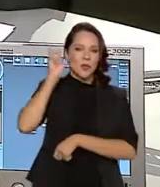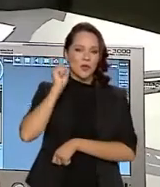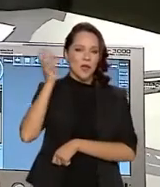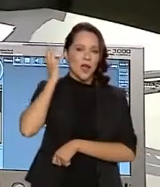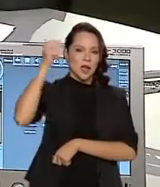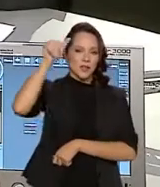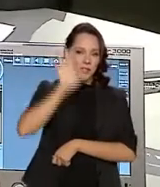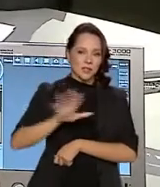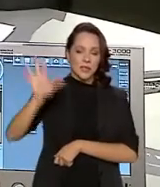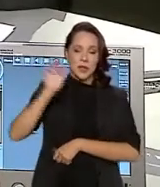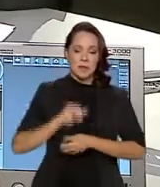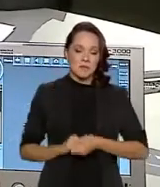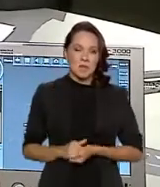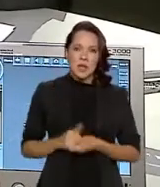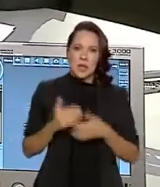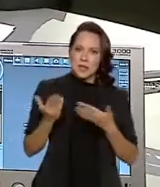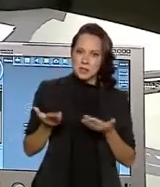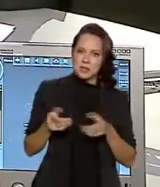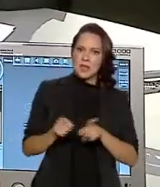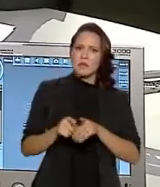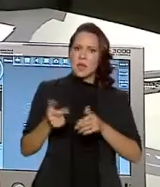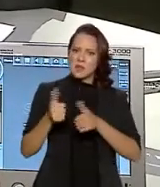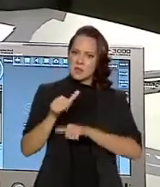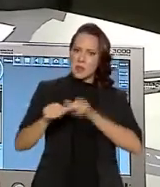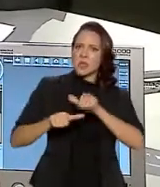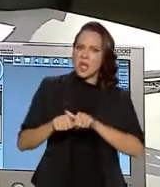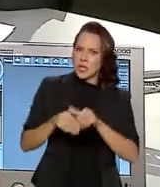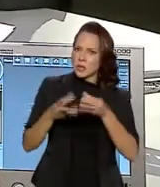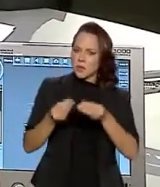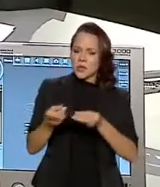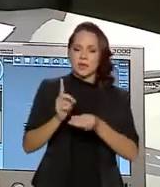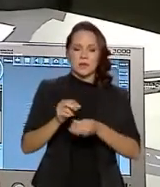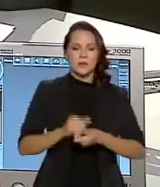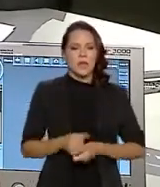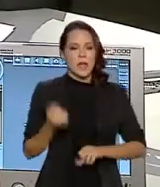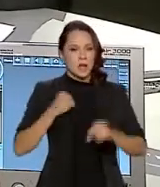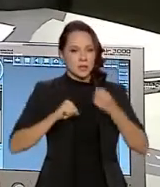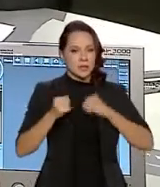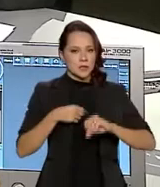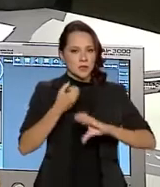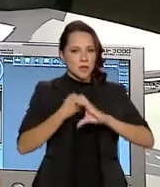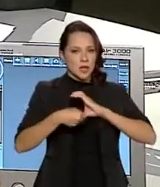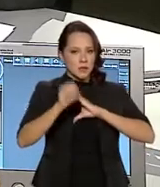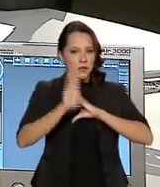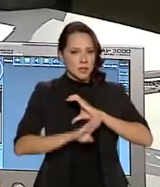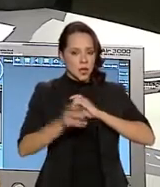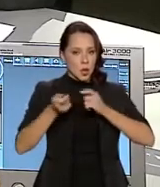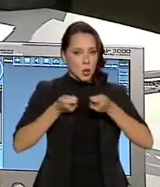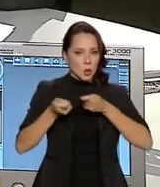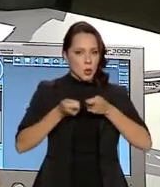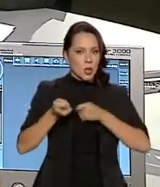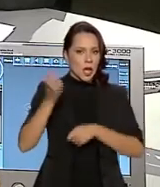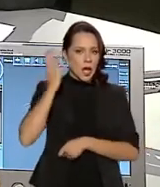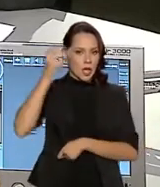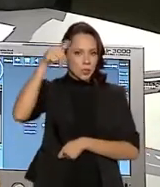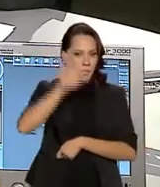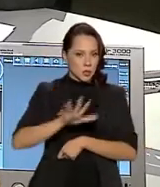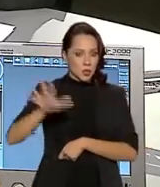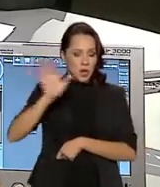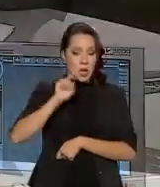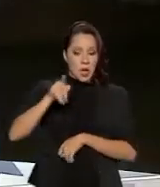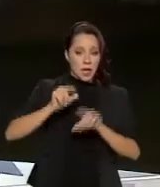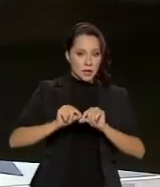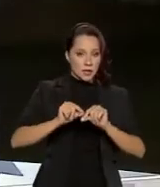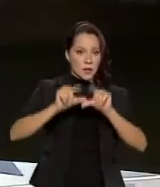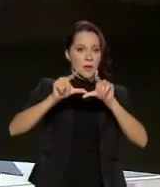da Rádio Nacional sem provocar grandes rupturas né a expectativa da EDC que controla a Rádio Nacional é